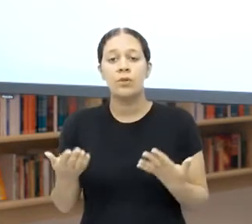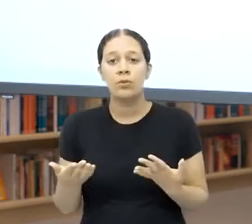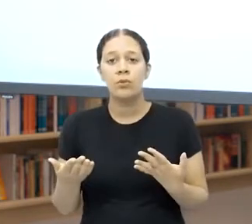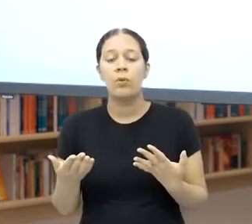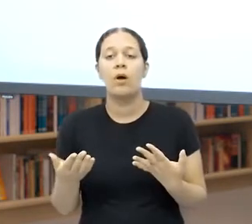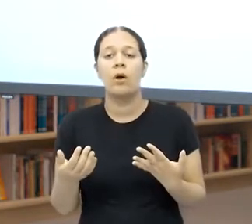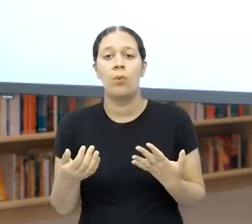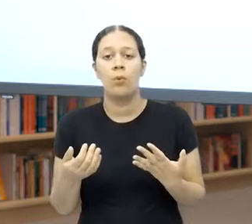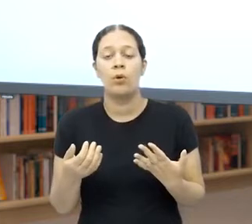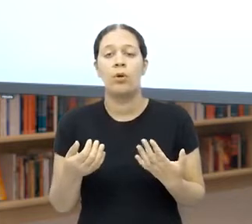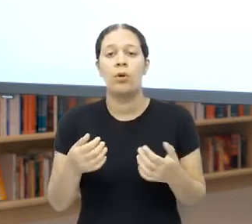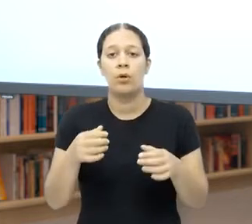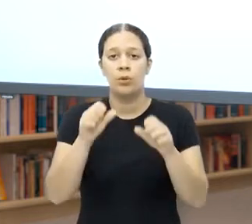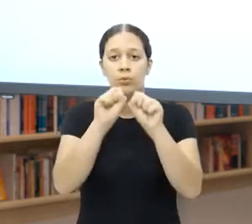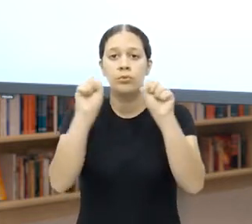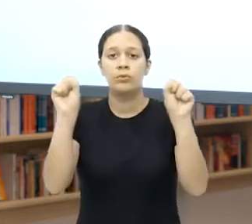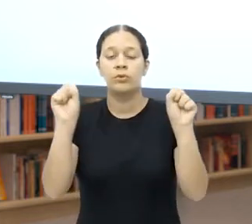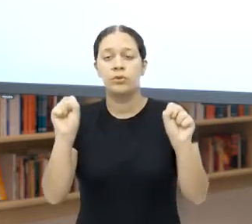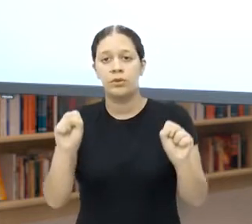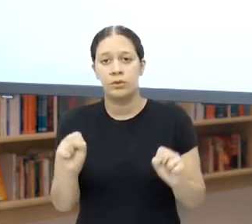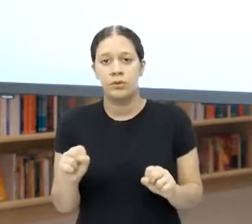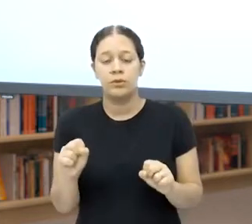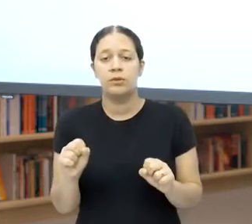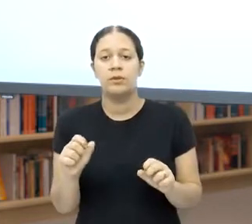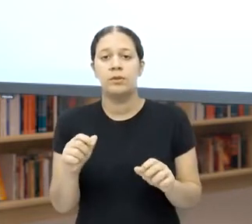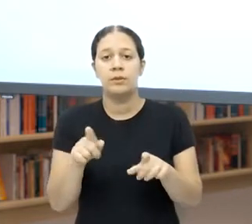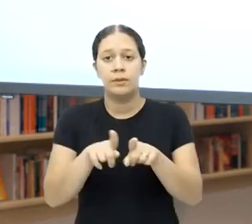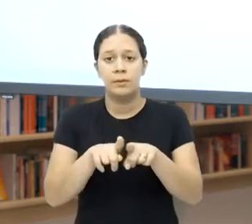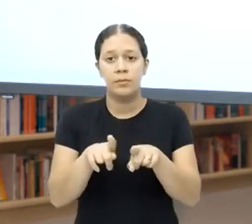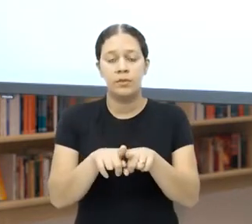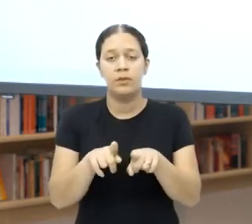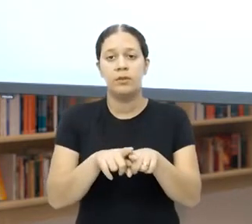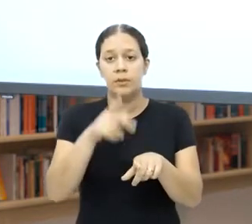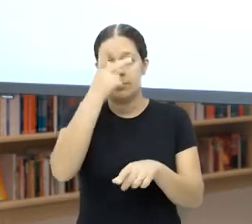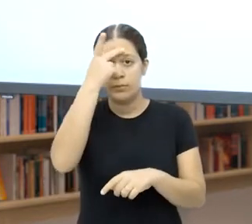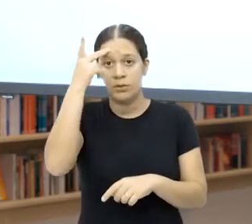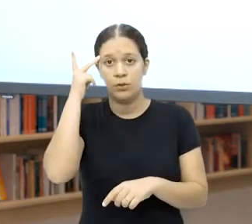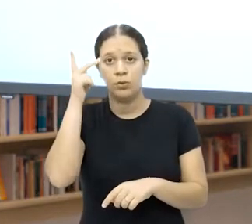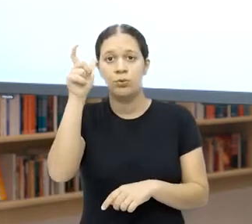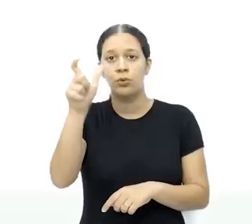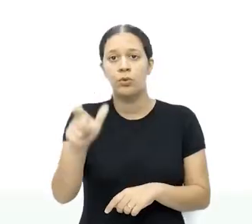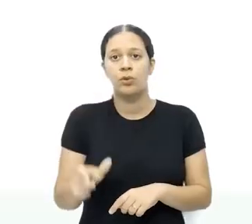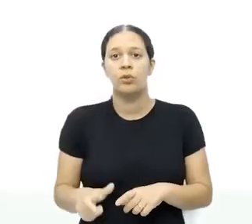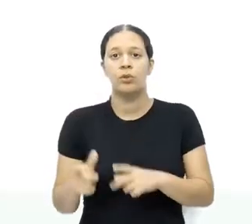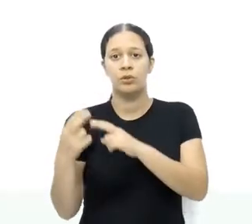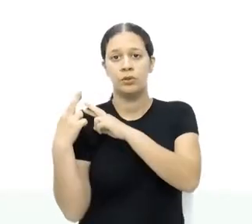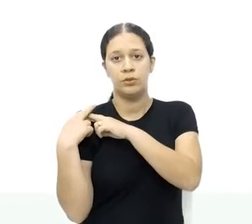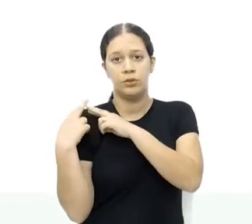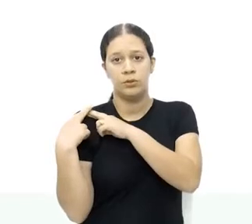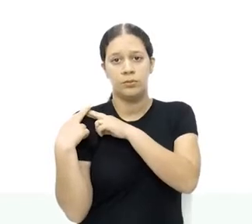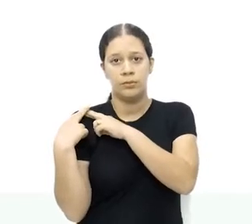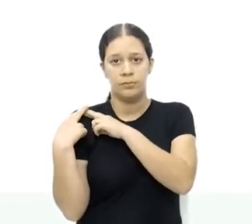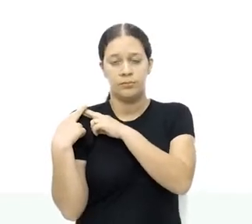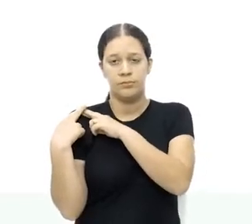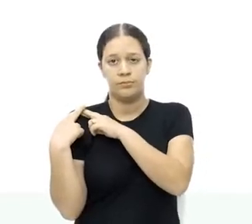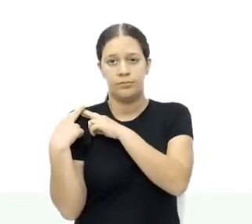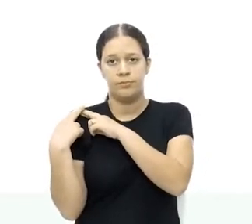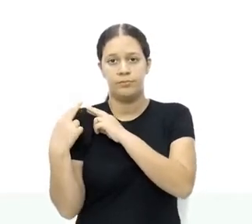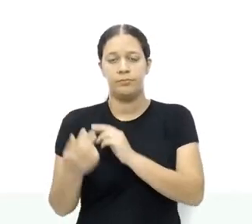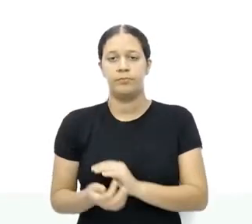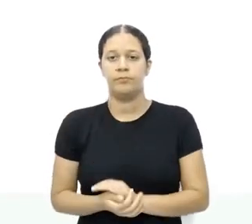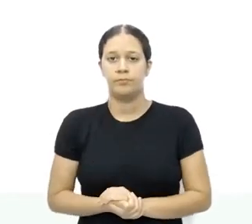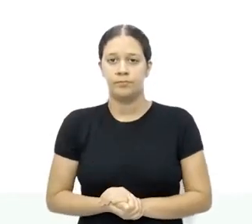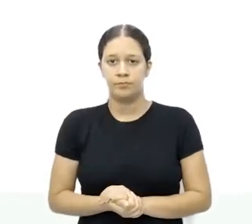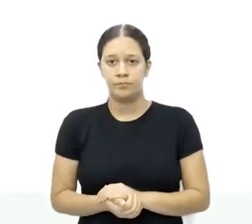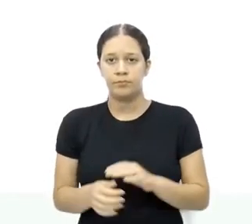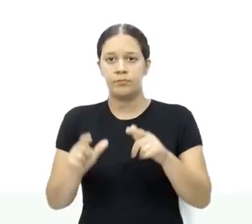o setor, qual foi a pessoa responsável que trouxe essa industrialização? Vamos ver.